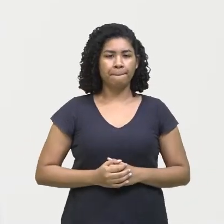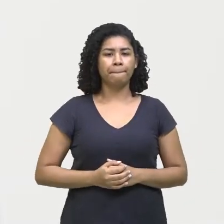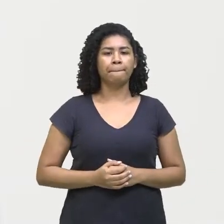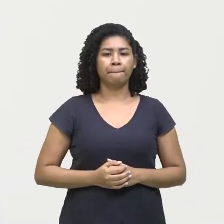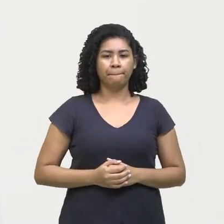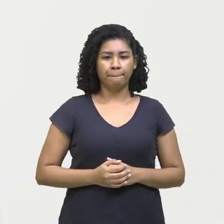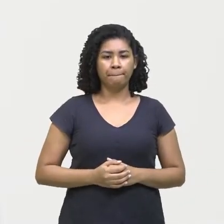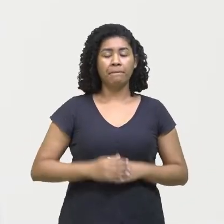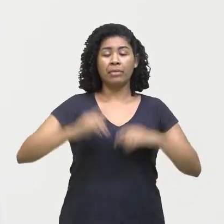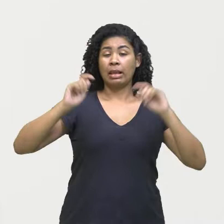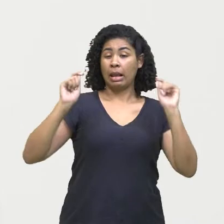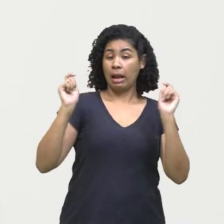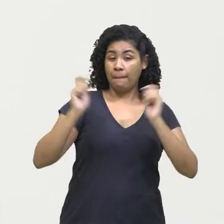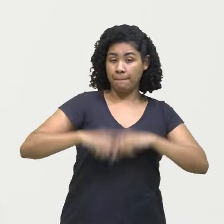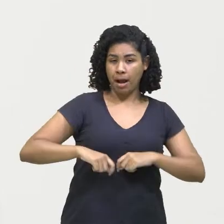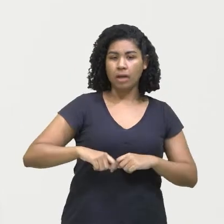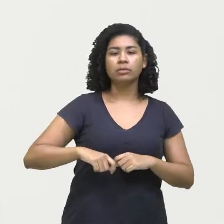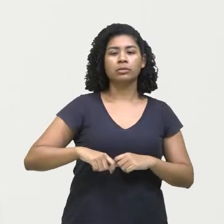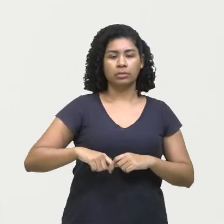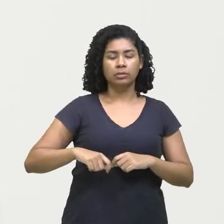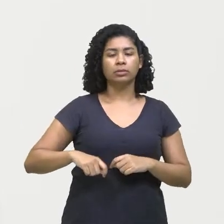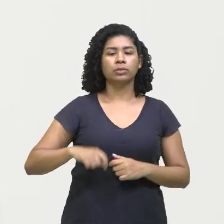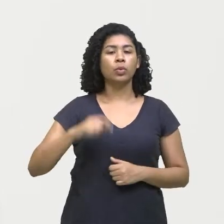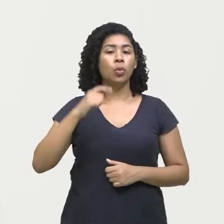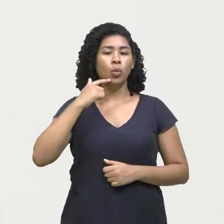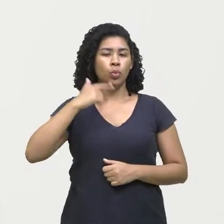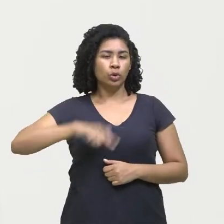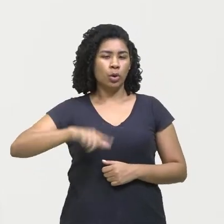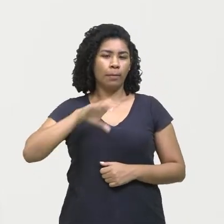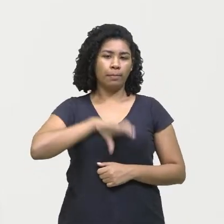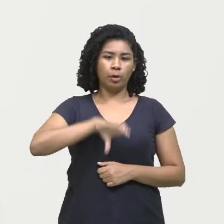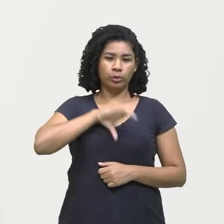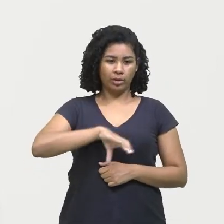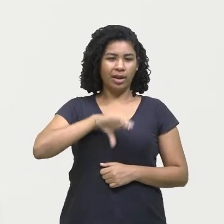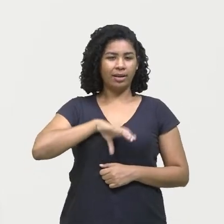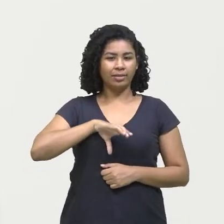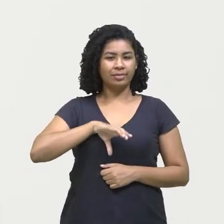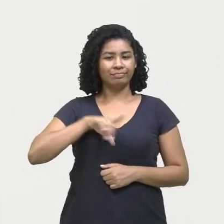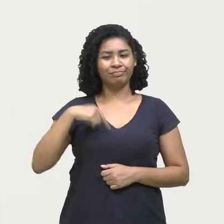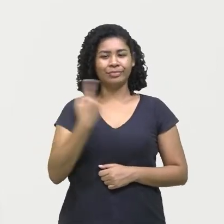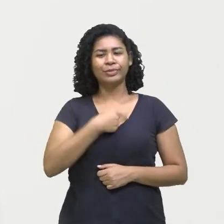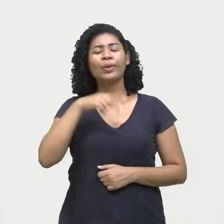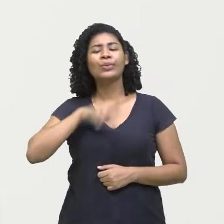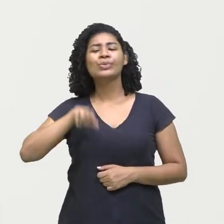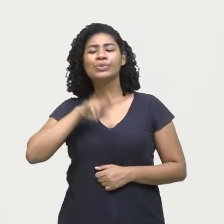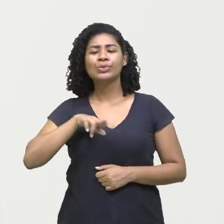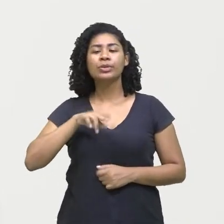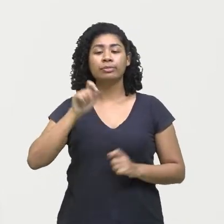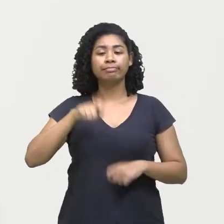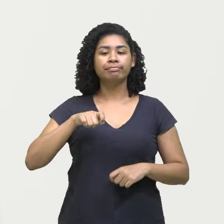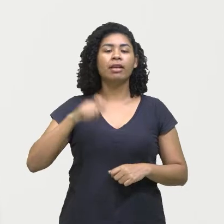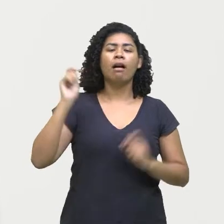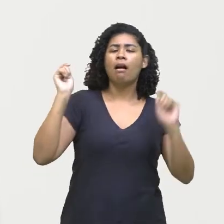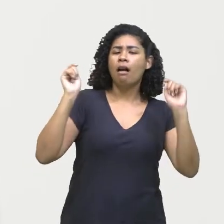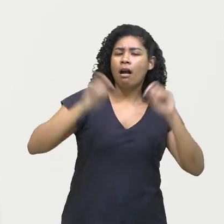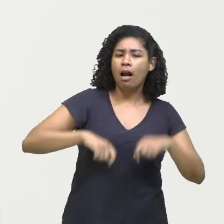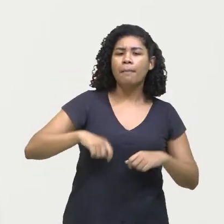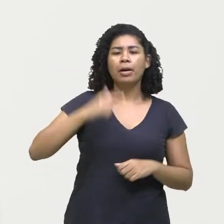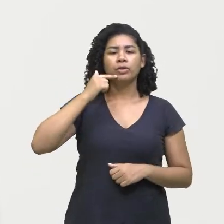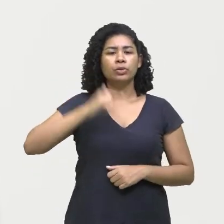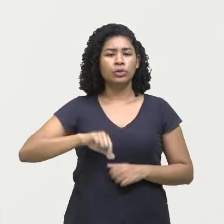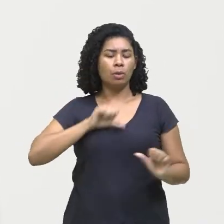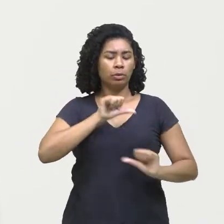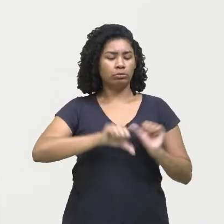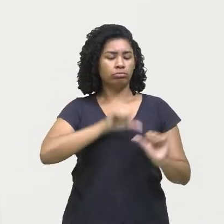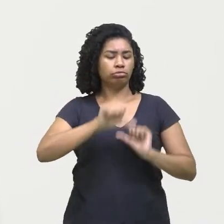língua, né, que é a língua, nossa língua portuguesa, que nós temos, que nós falamos, tem de se transformar e